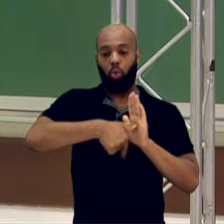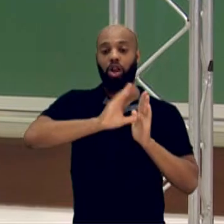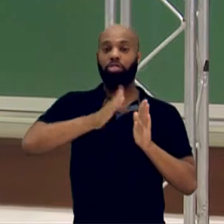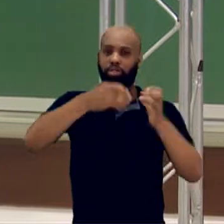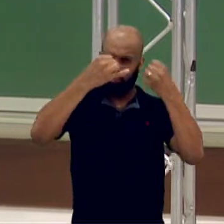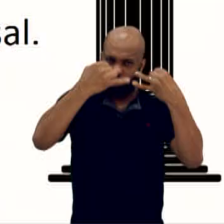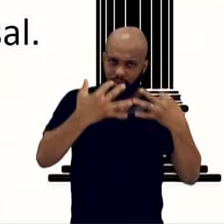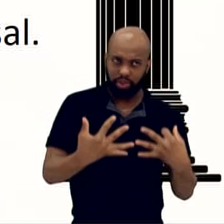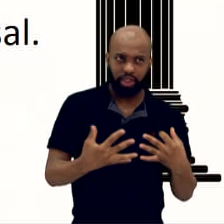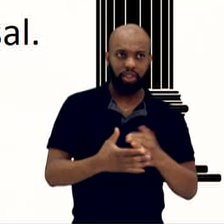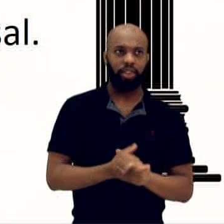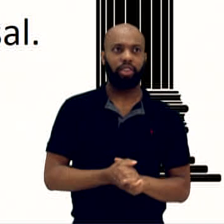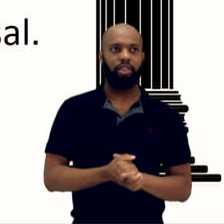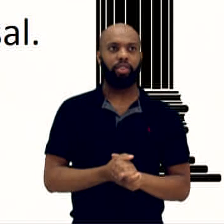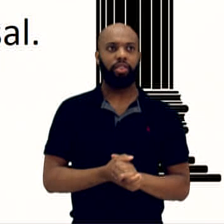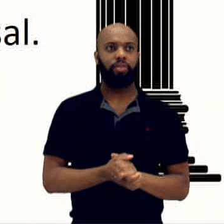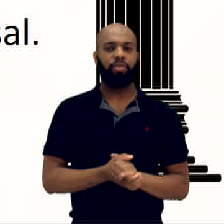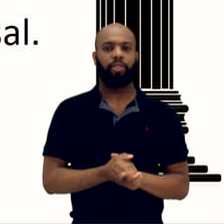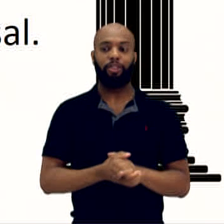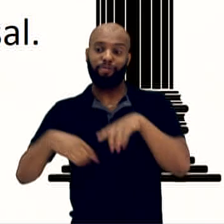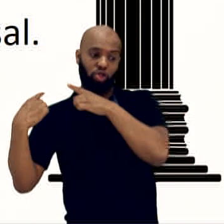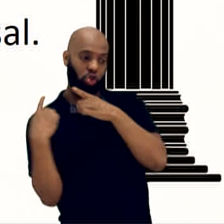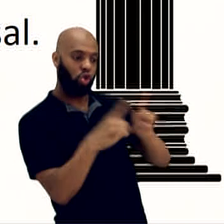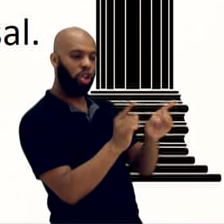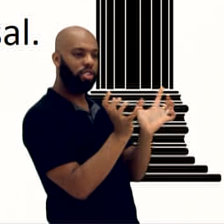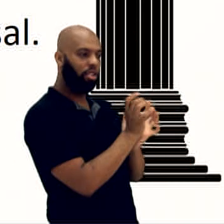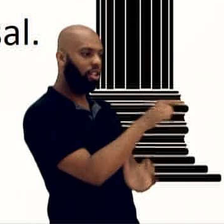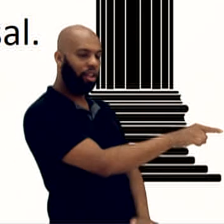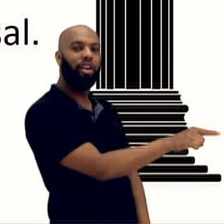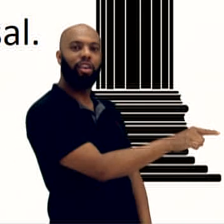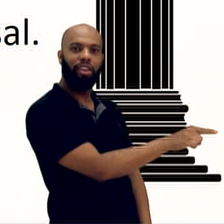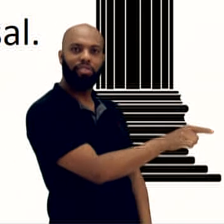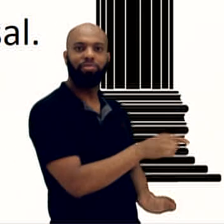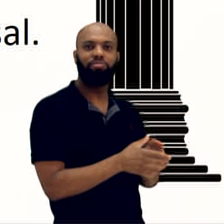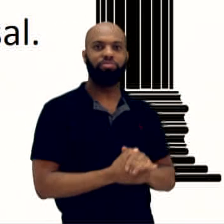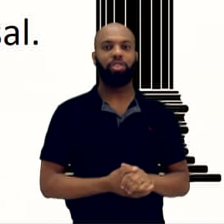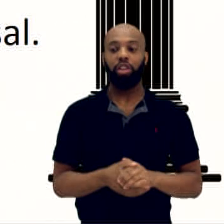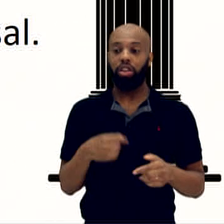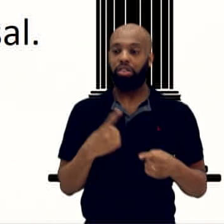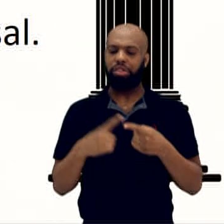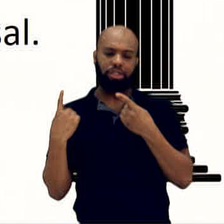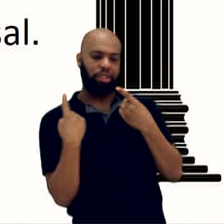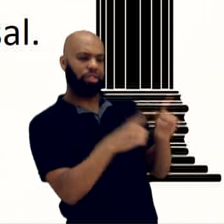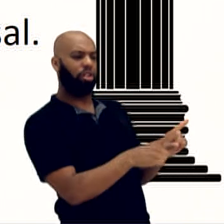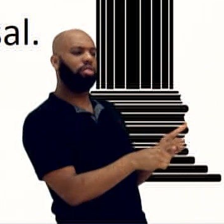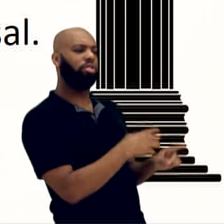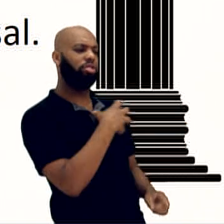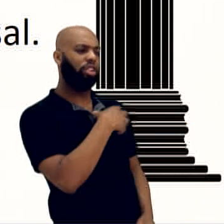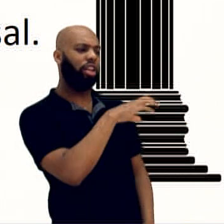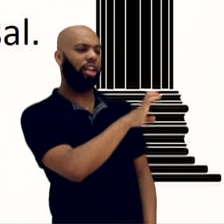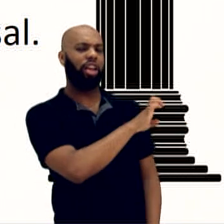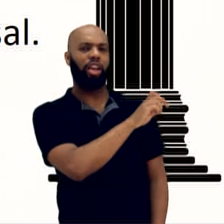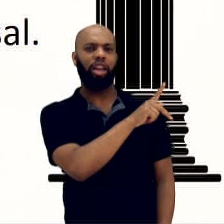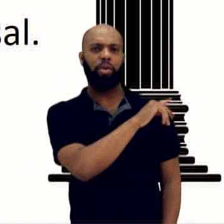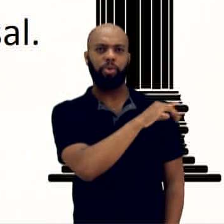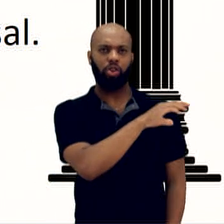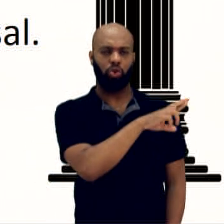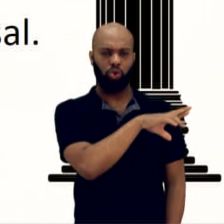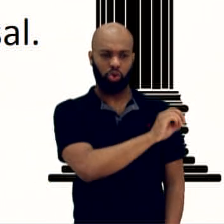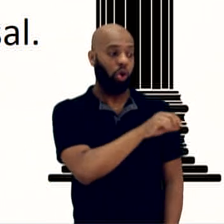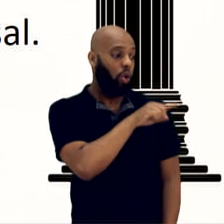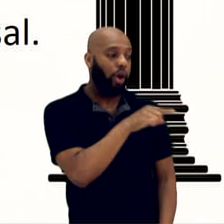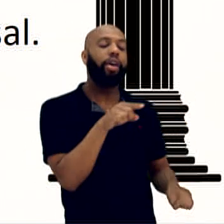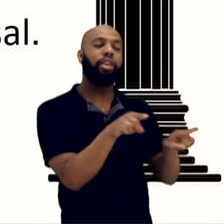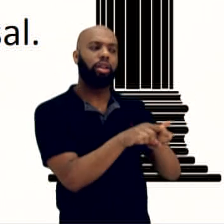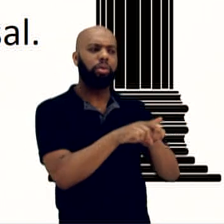importante saber do Epicuro, né? Rejeição do epicurismo. Tá? Eles rejeitavam a filosofia do Epicuro. Nós vimos que o Epicuro